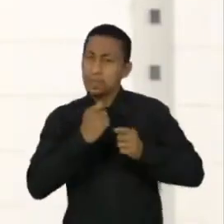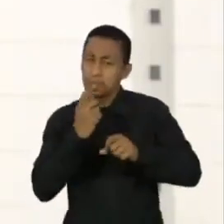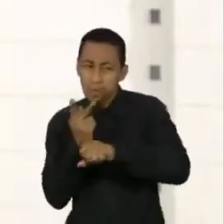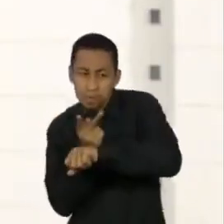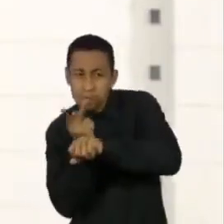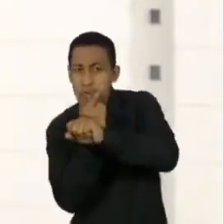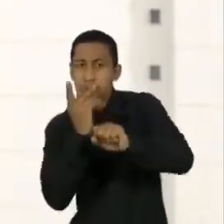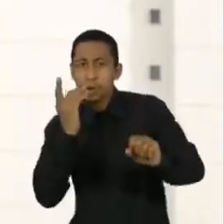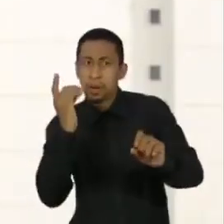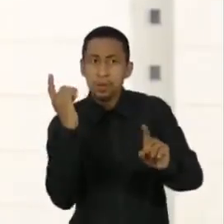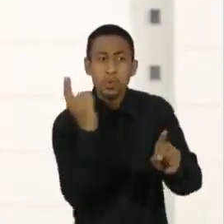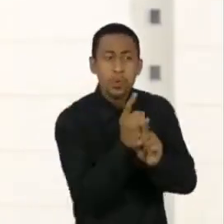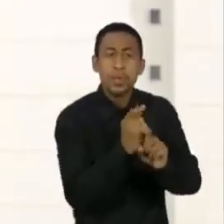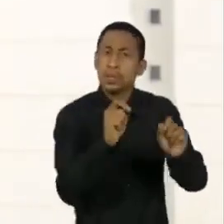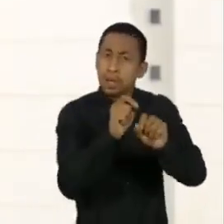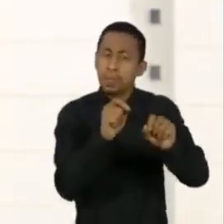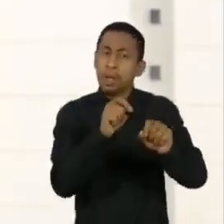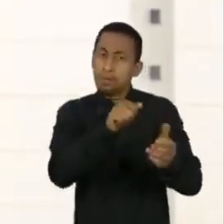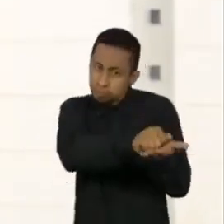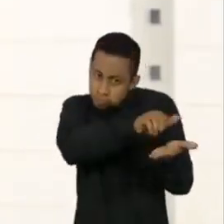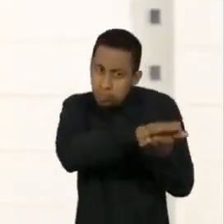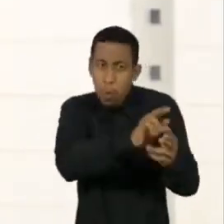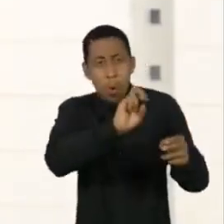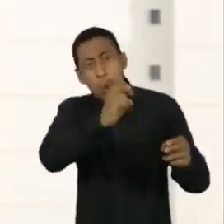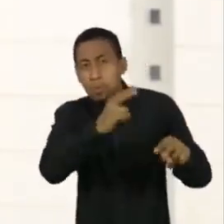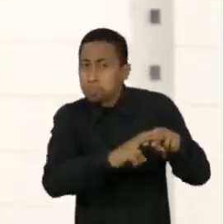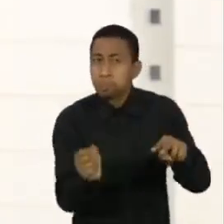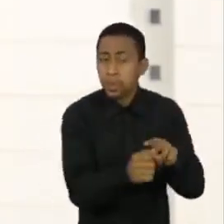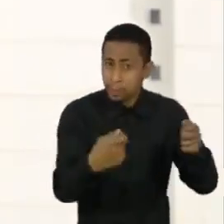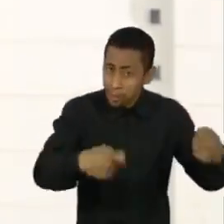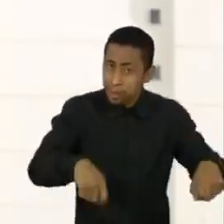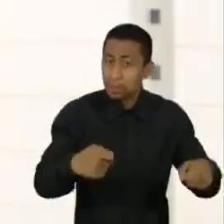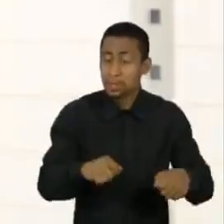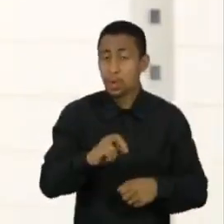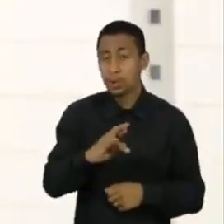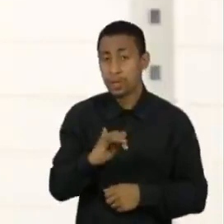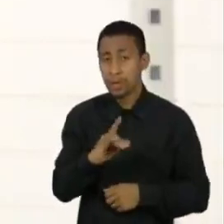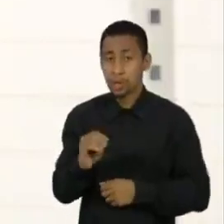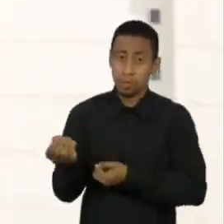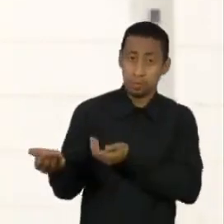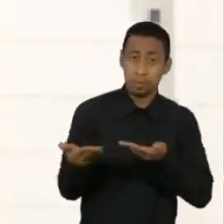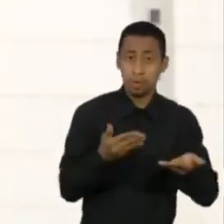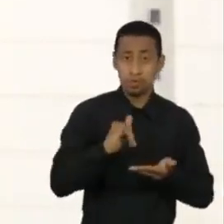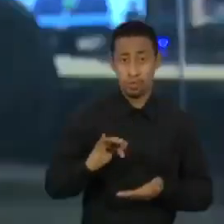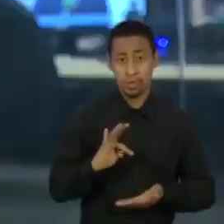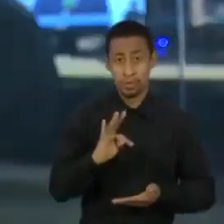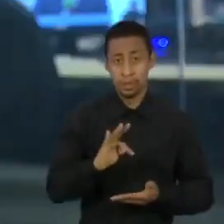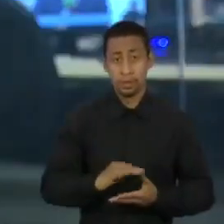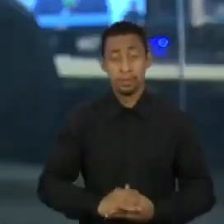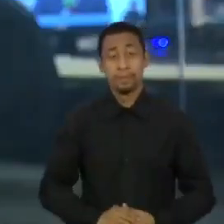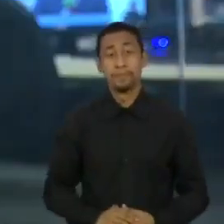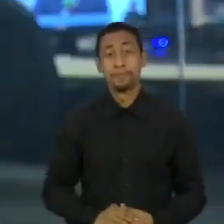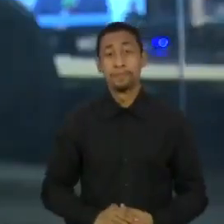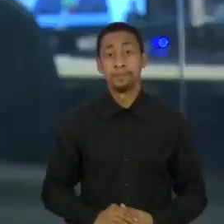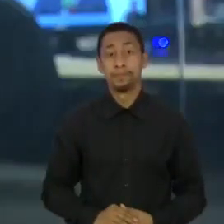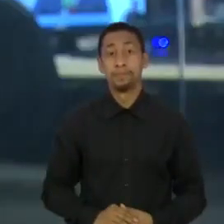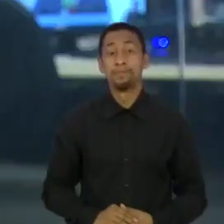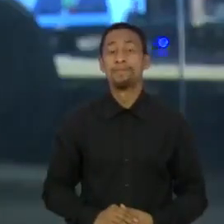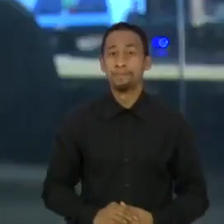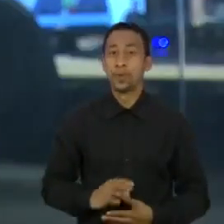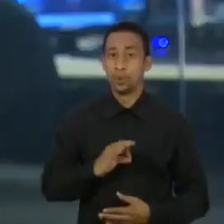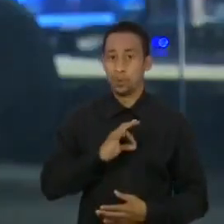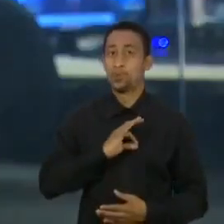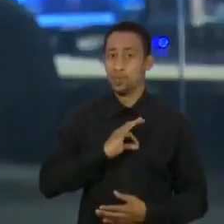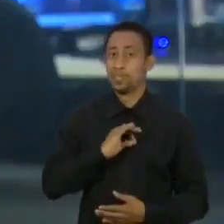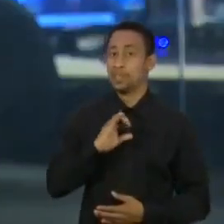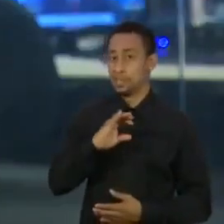e responsabilizados. Rodrigo Gomes, de Niterói, Rio de Janeiro, para o Jornal da Tarde. Em nota, a Polícia